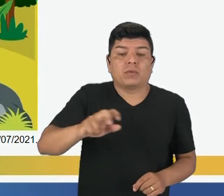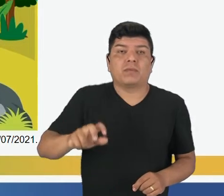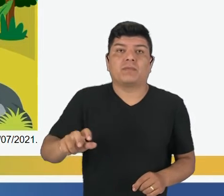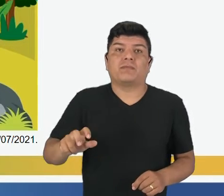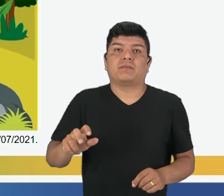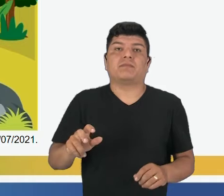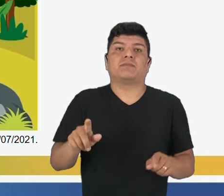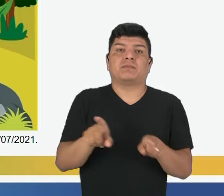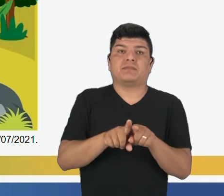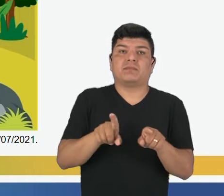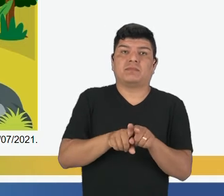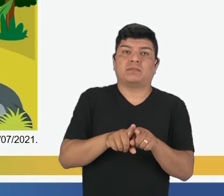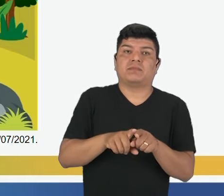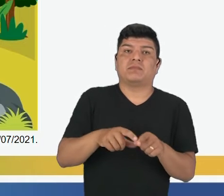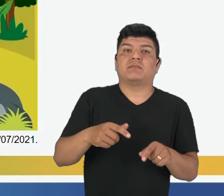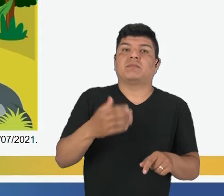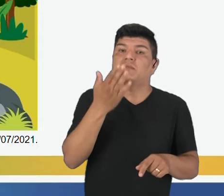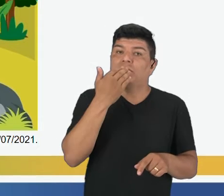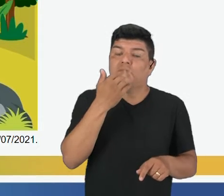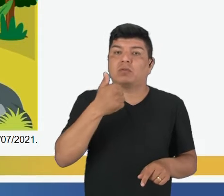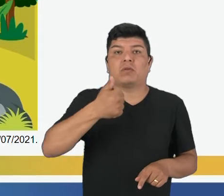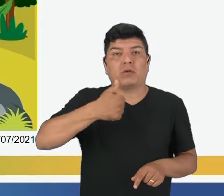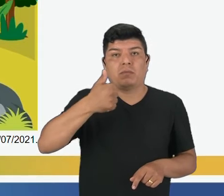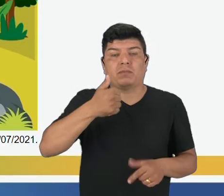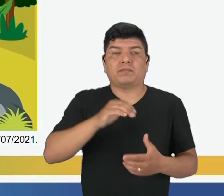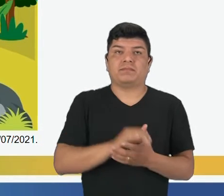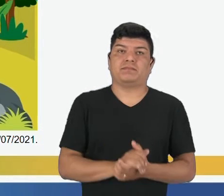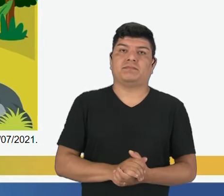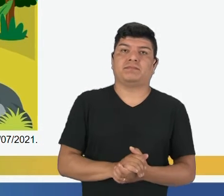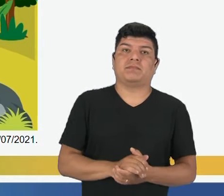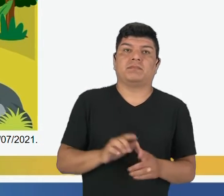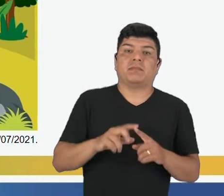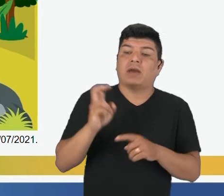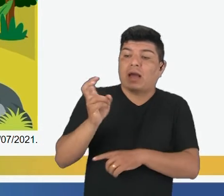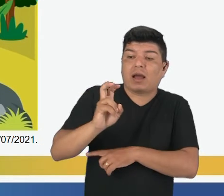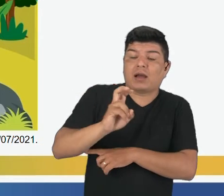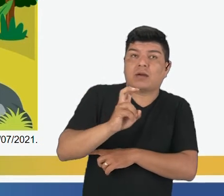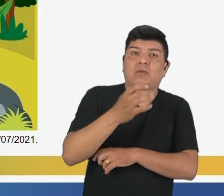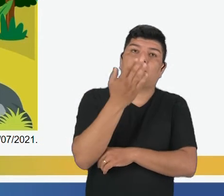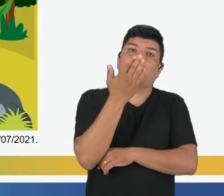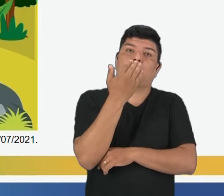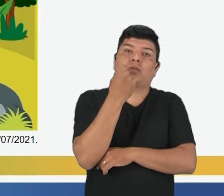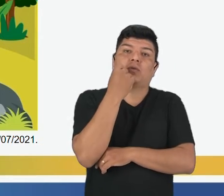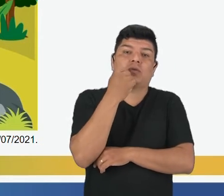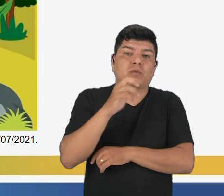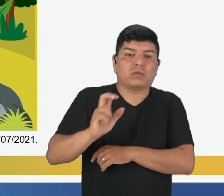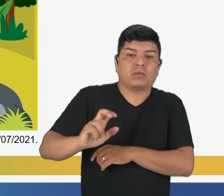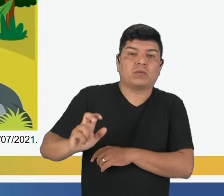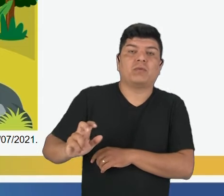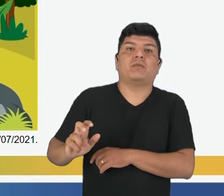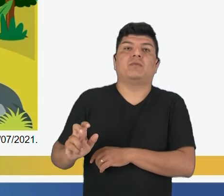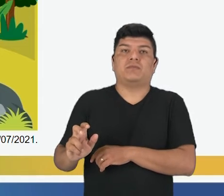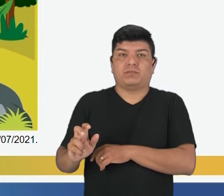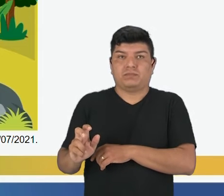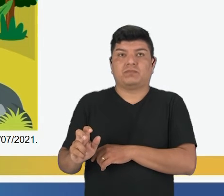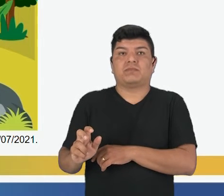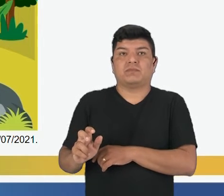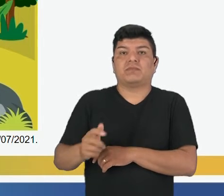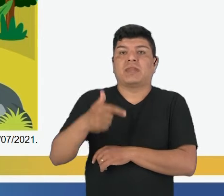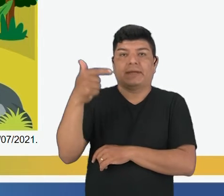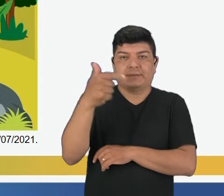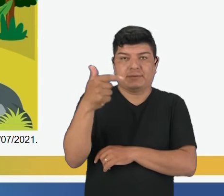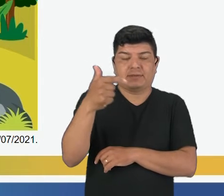comporta, portanto, como um consumidor primário. A cobra, que se alimenta do consumidor primário, é um